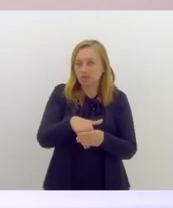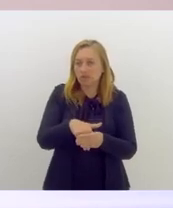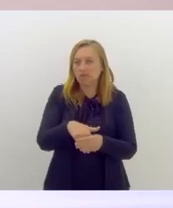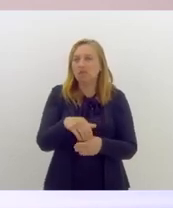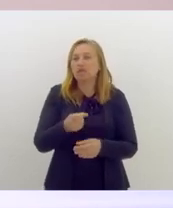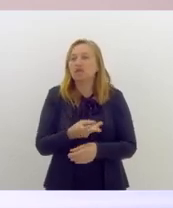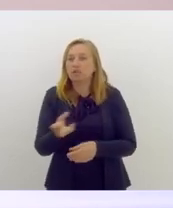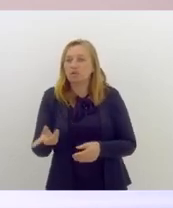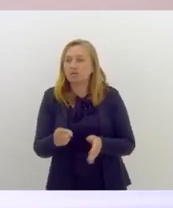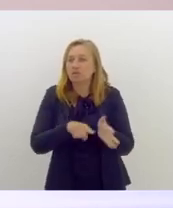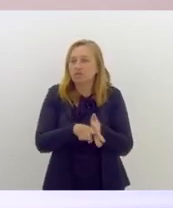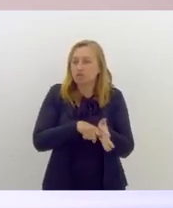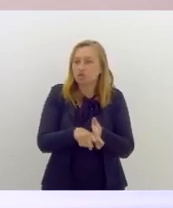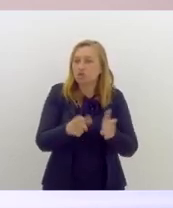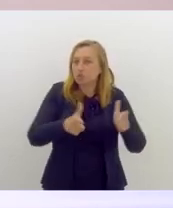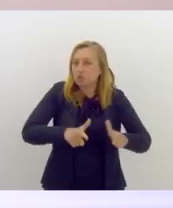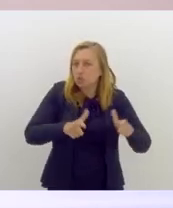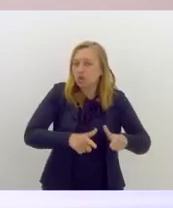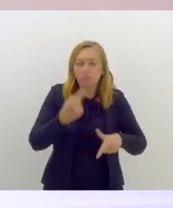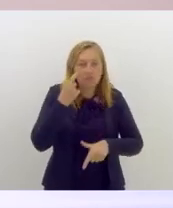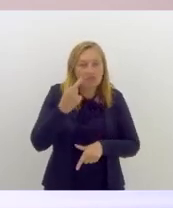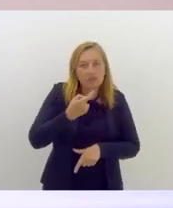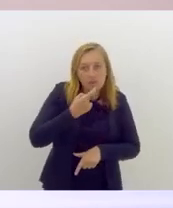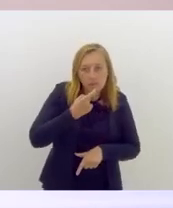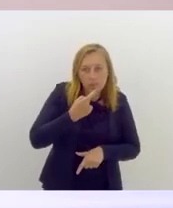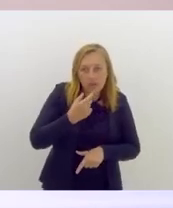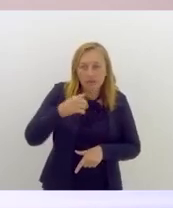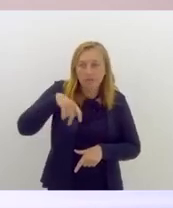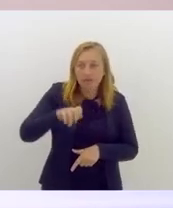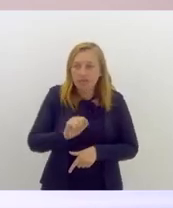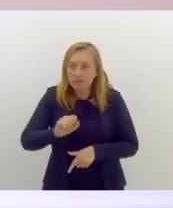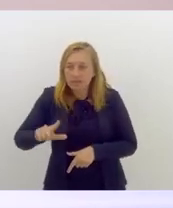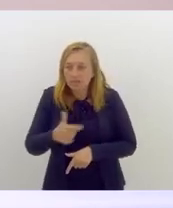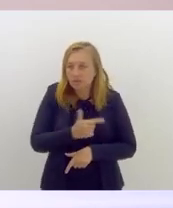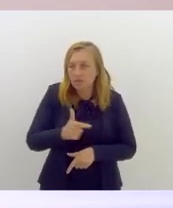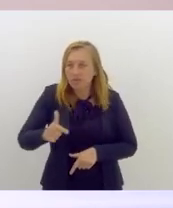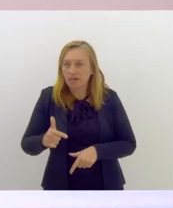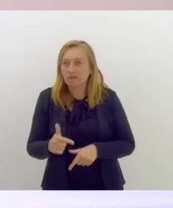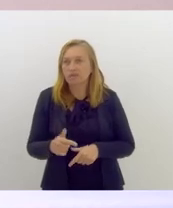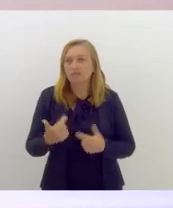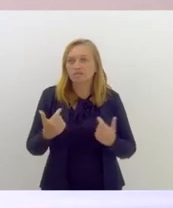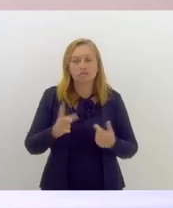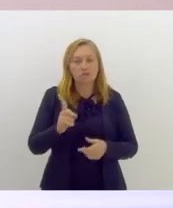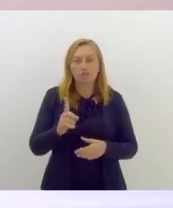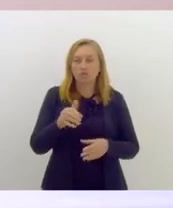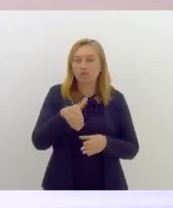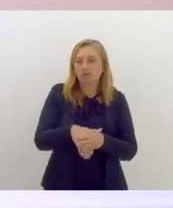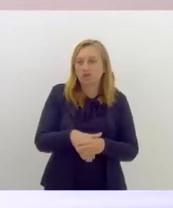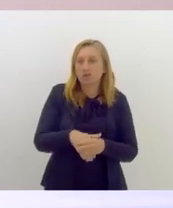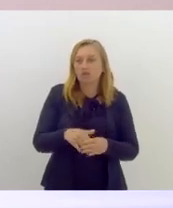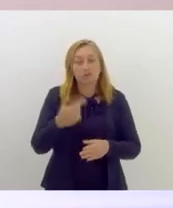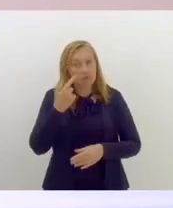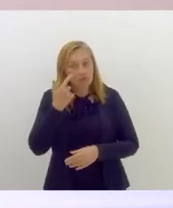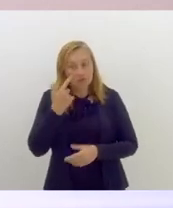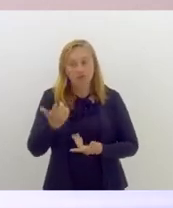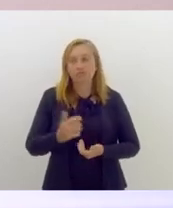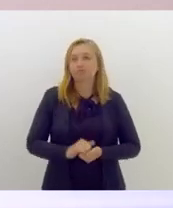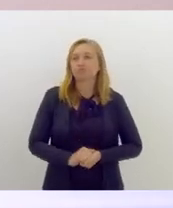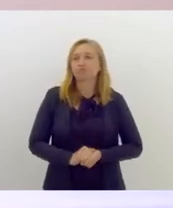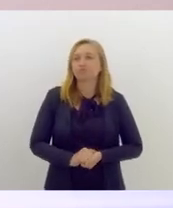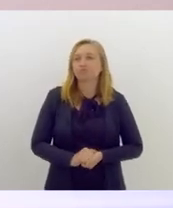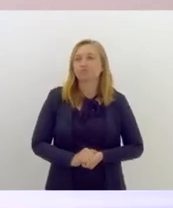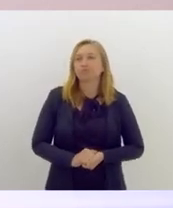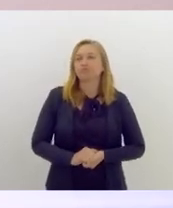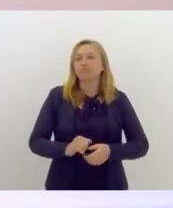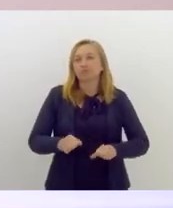não foi feito a vistoria no local para ver de perto que manguezal não existe mais projeto vai ser votado nós vamos estar aqui para encarar talvez passado quando eu